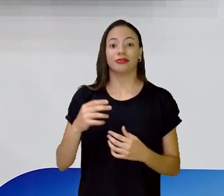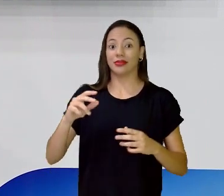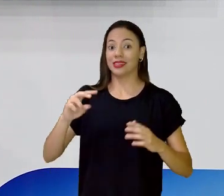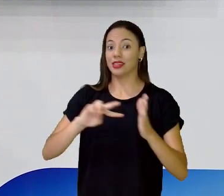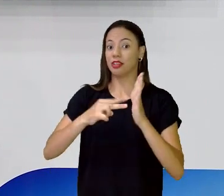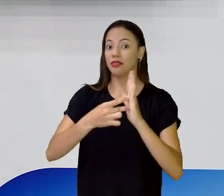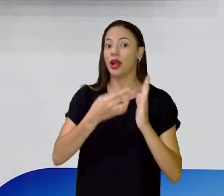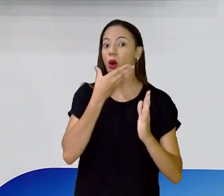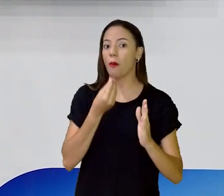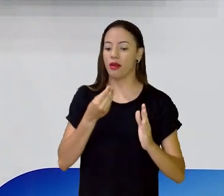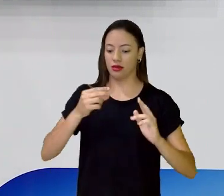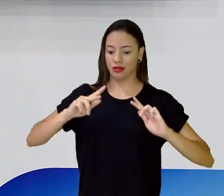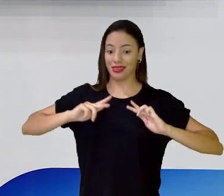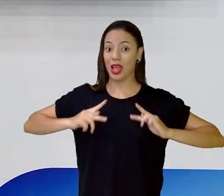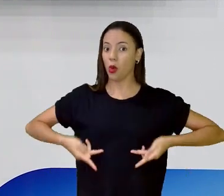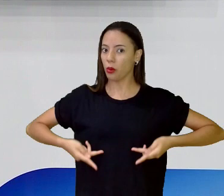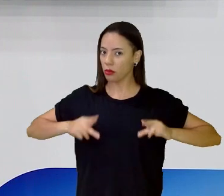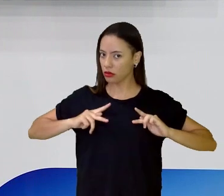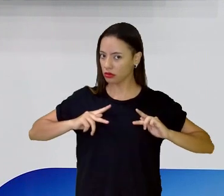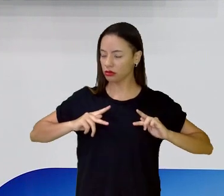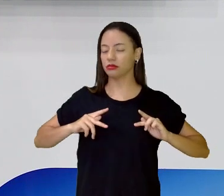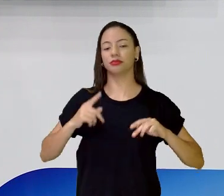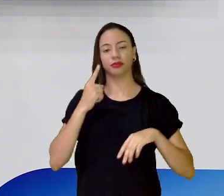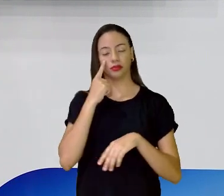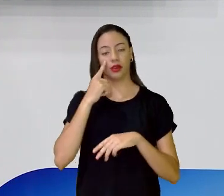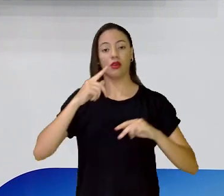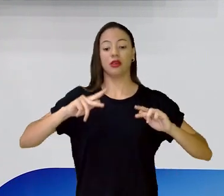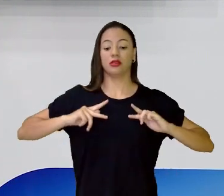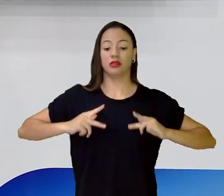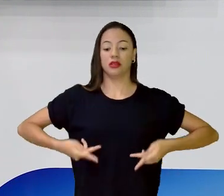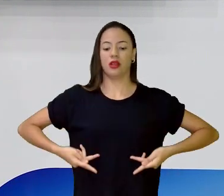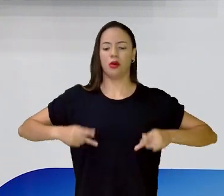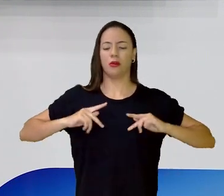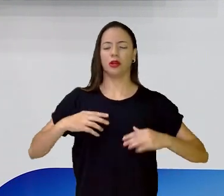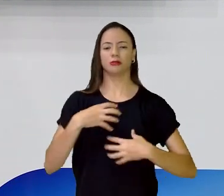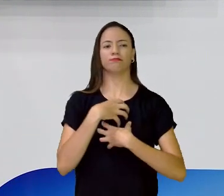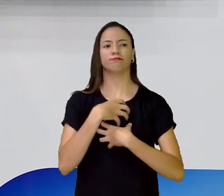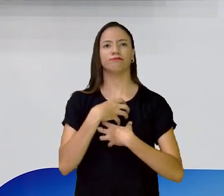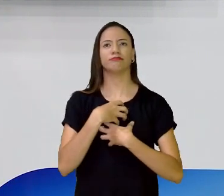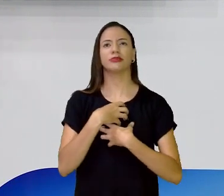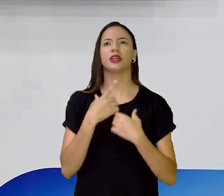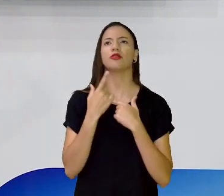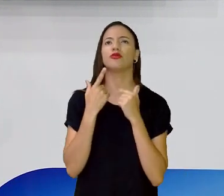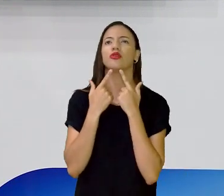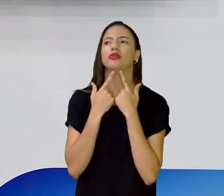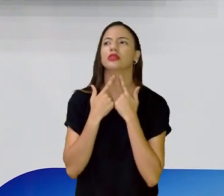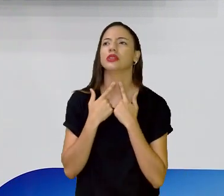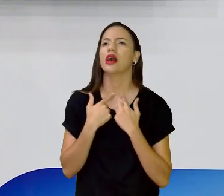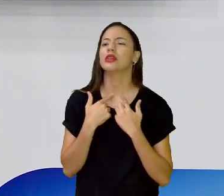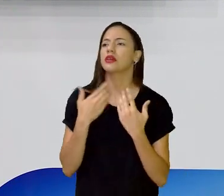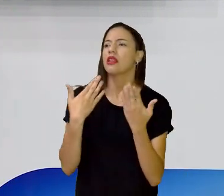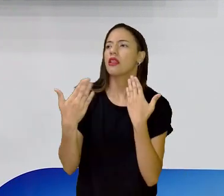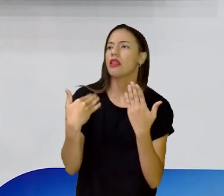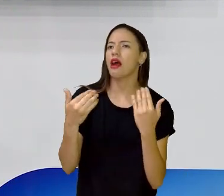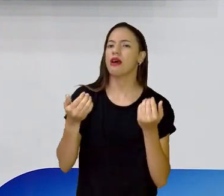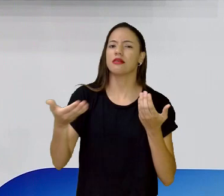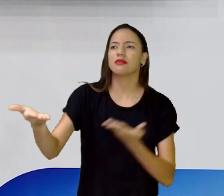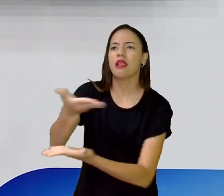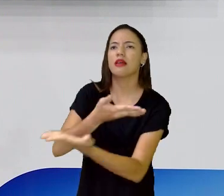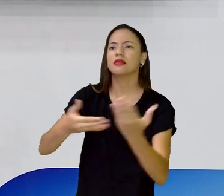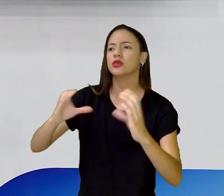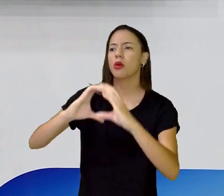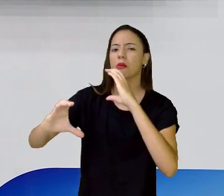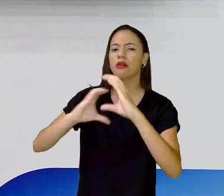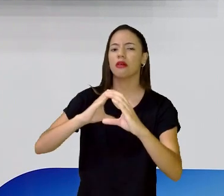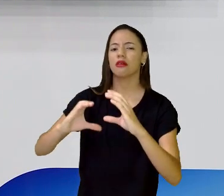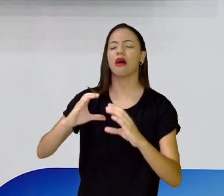Em geral. Então, quando o ser humano começou a sentir essa necessidade de se comunicar com alguém,